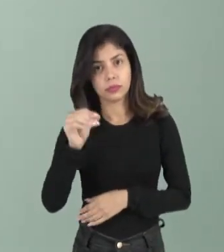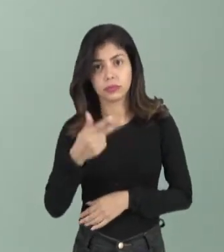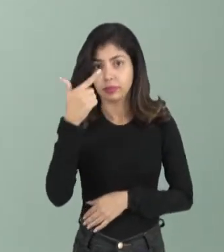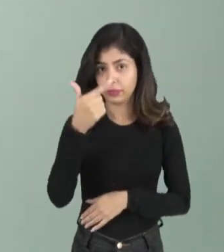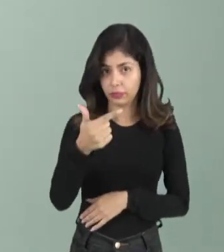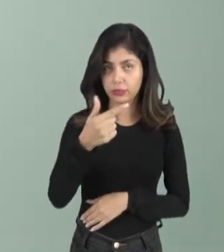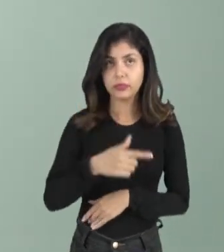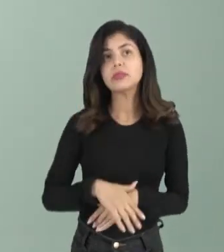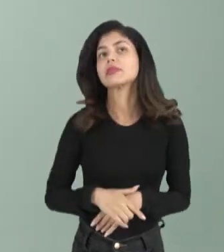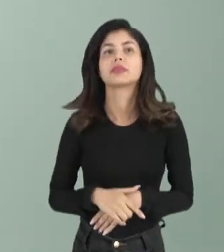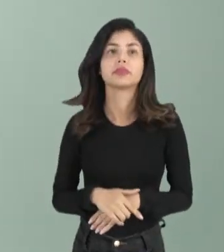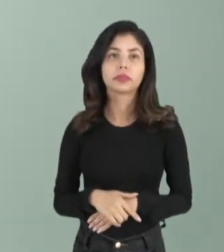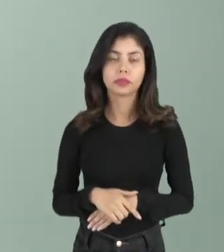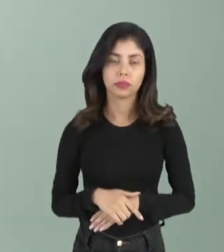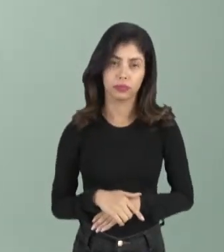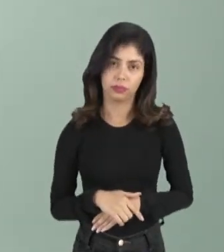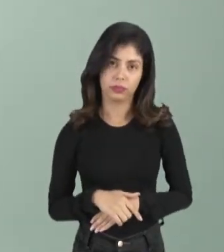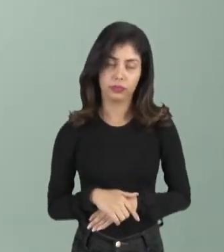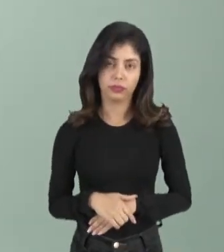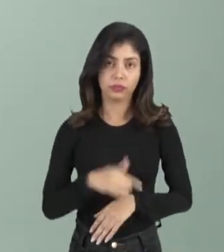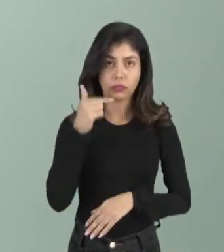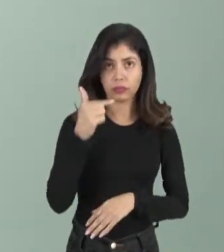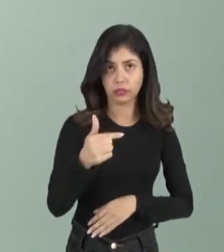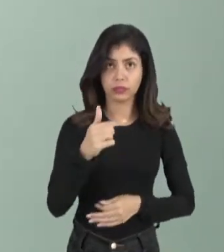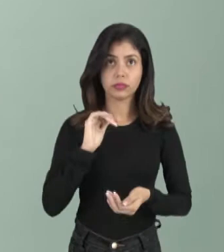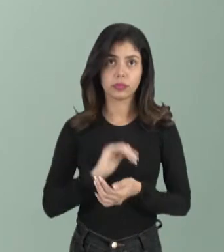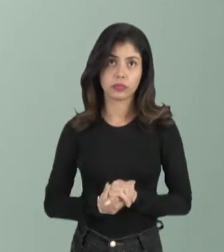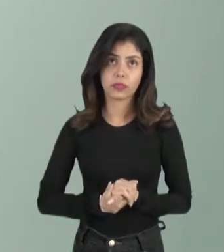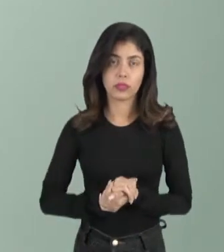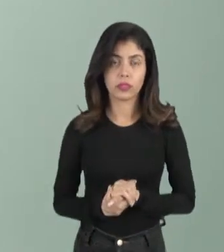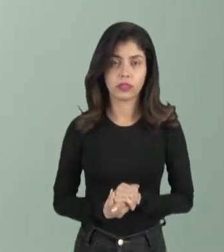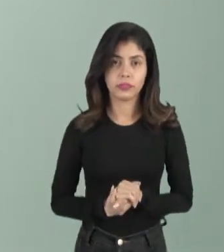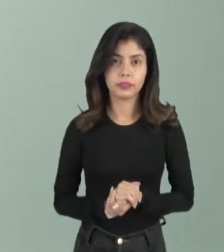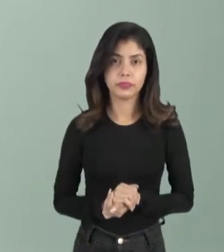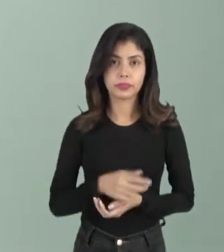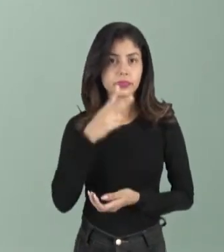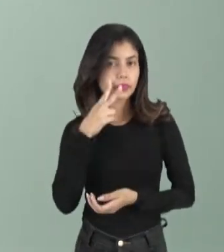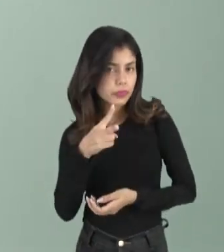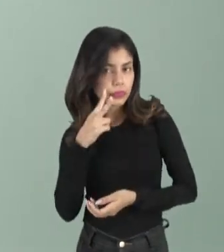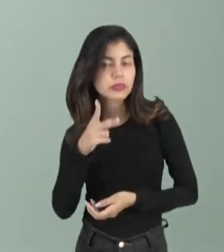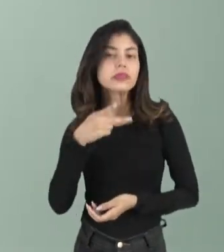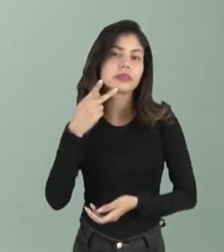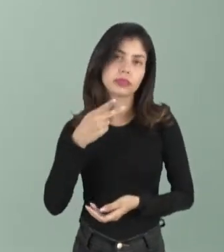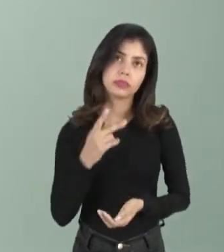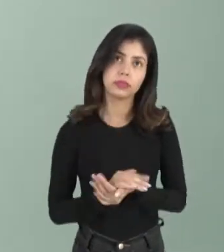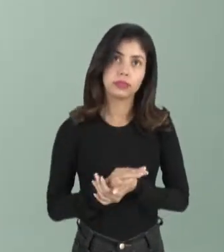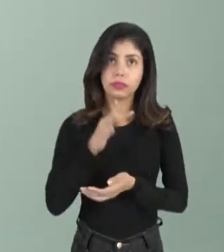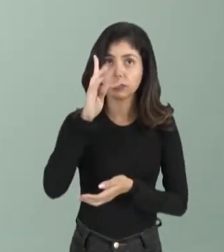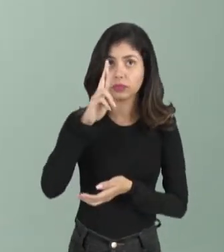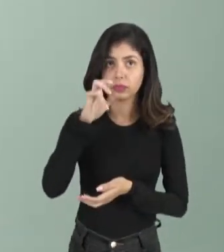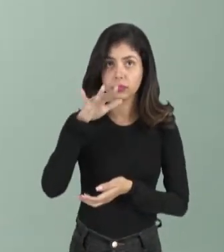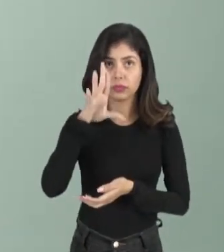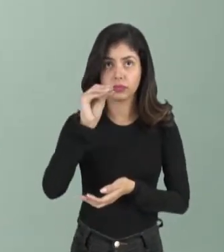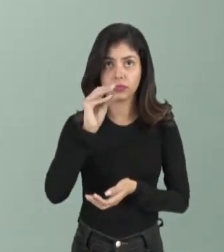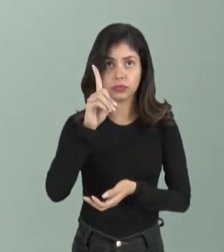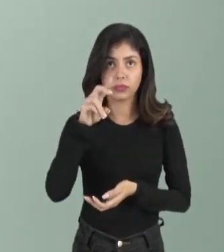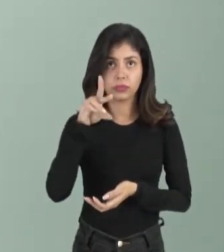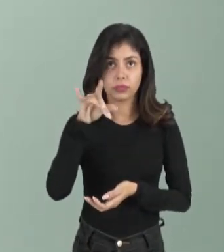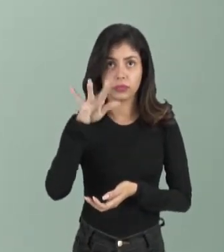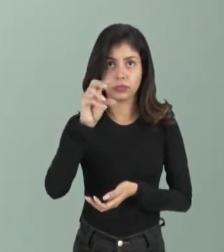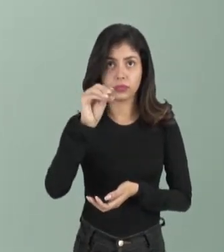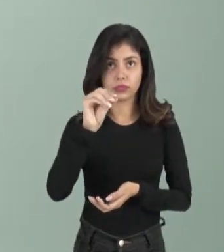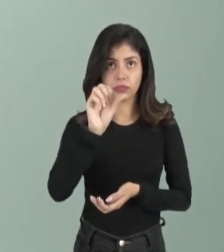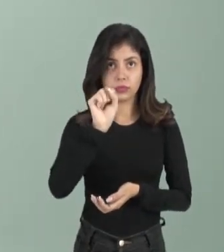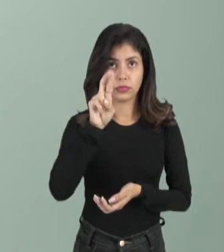parte 2 na parte 2 nessa parte 2 mas nós iremos falar sobre o futurismo O dadaísmo